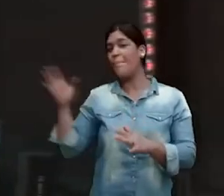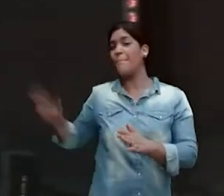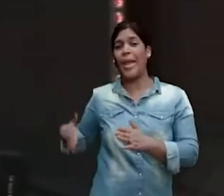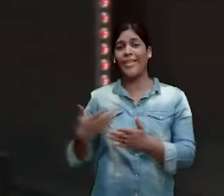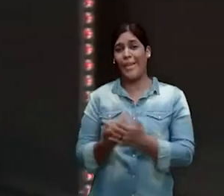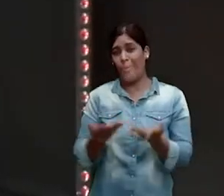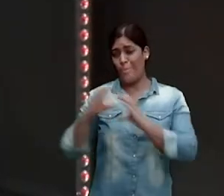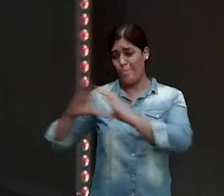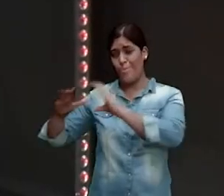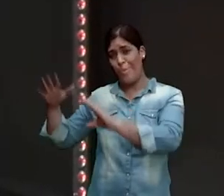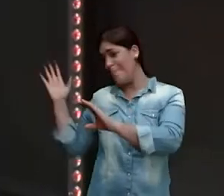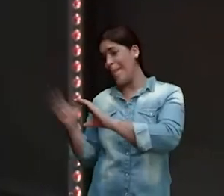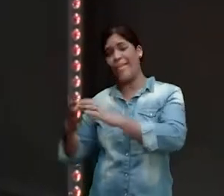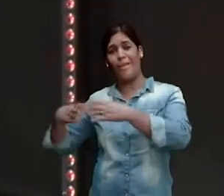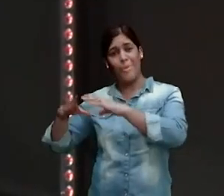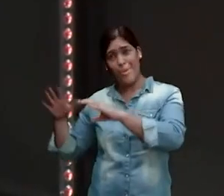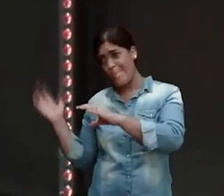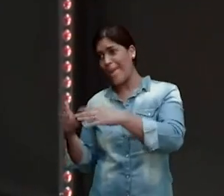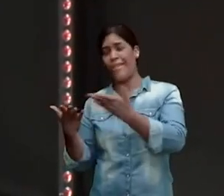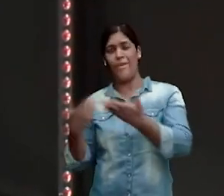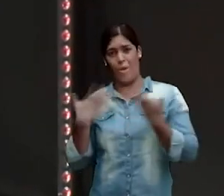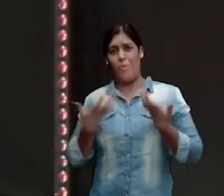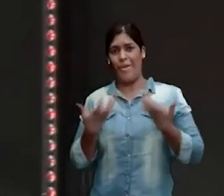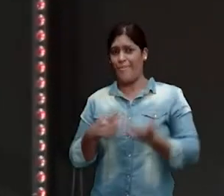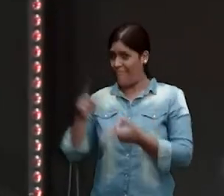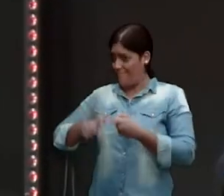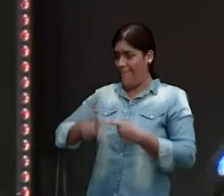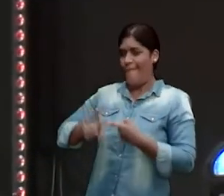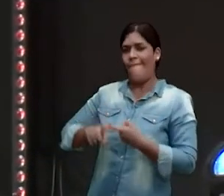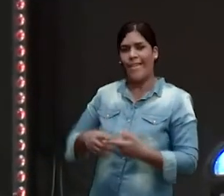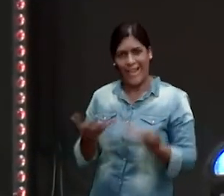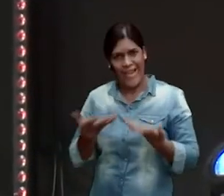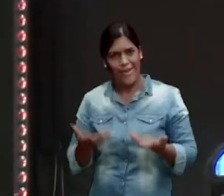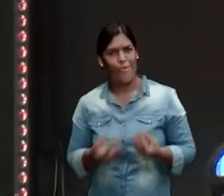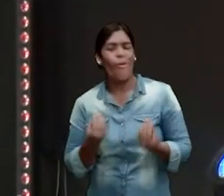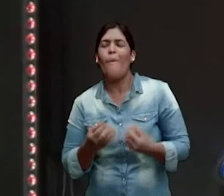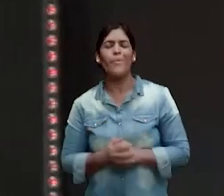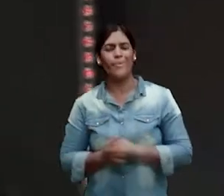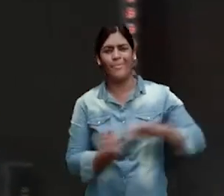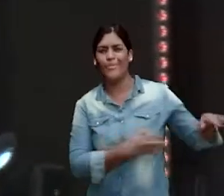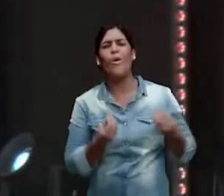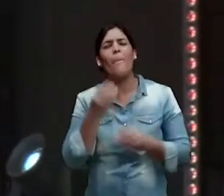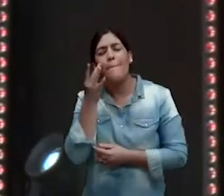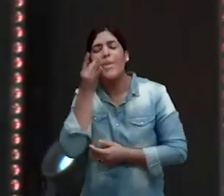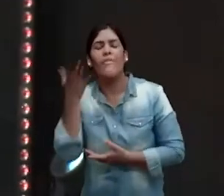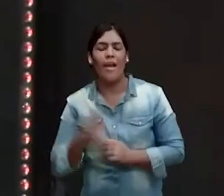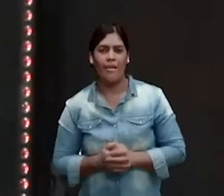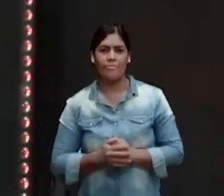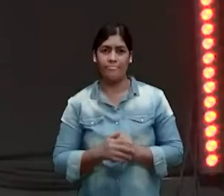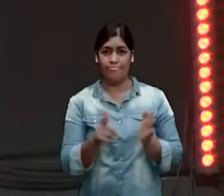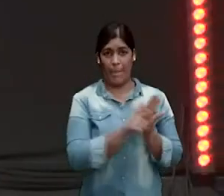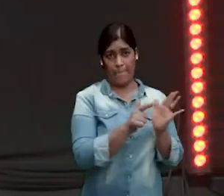traseiro quem é ele e como é que vou provar certidão vocês tem um papel